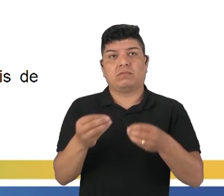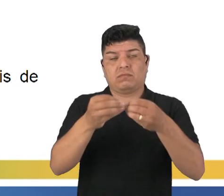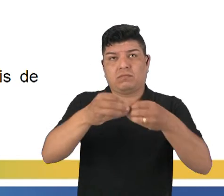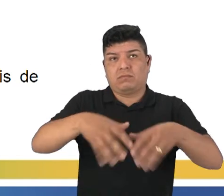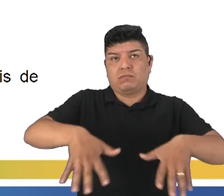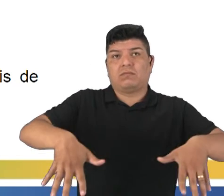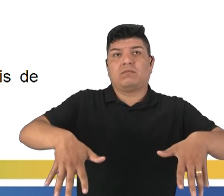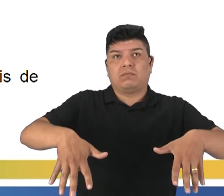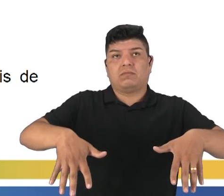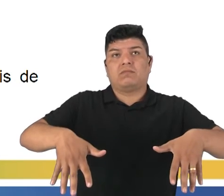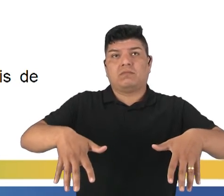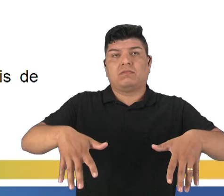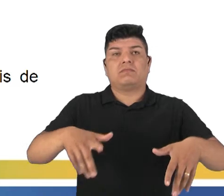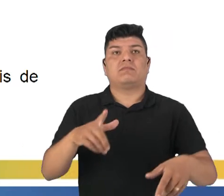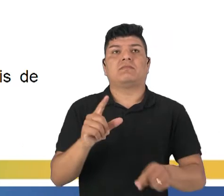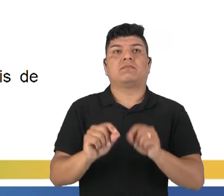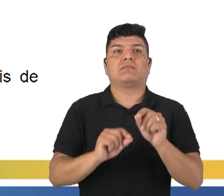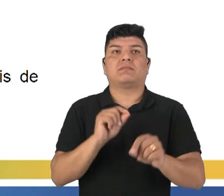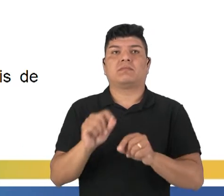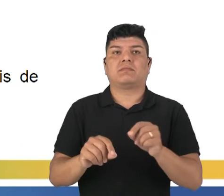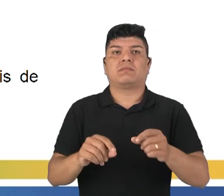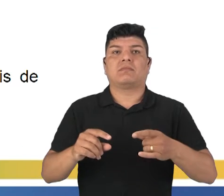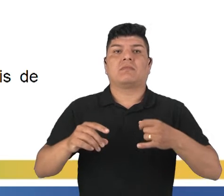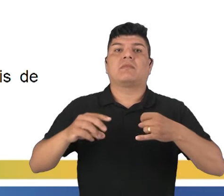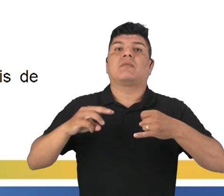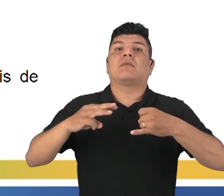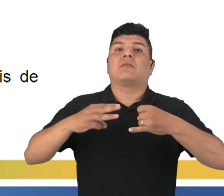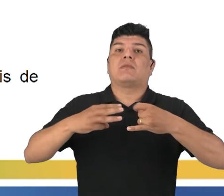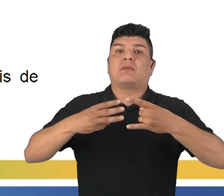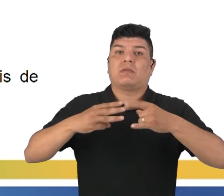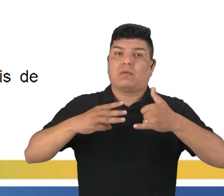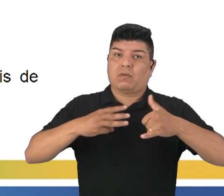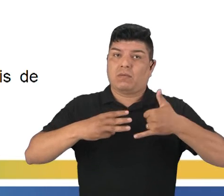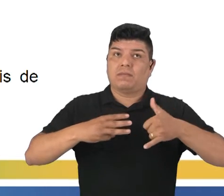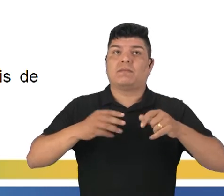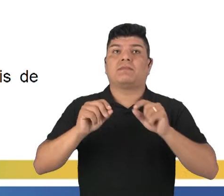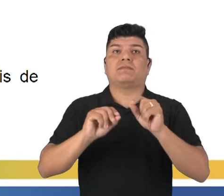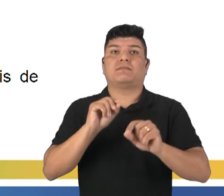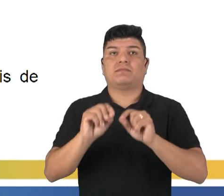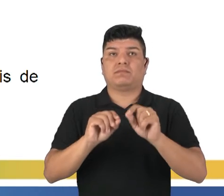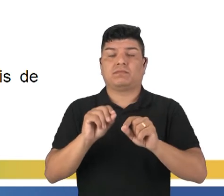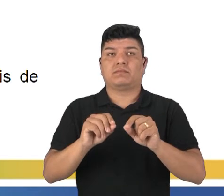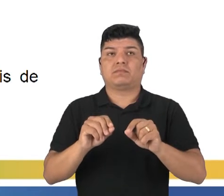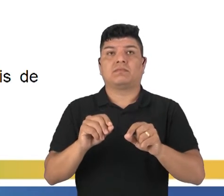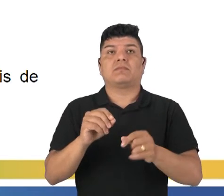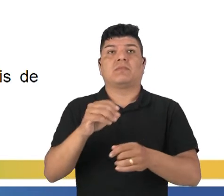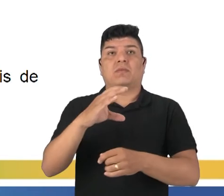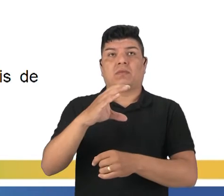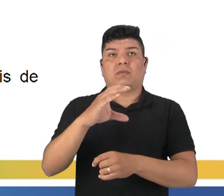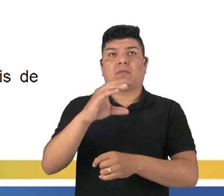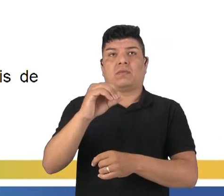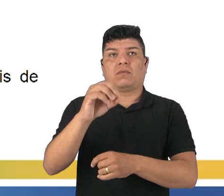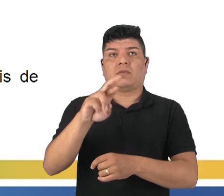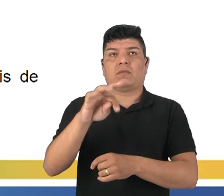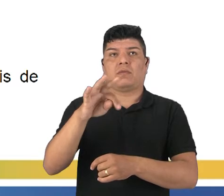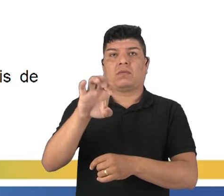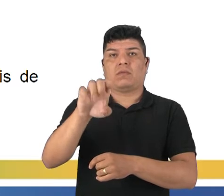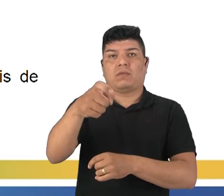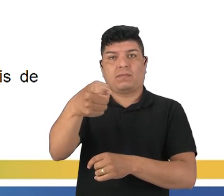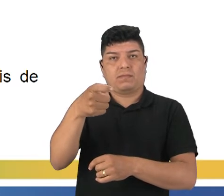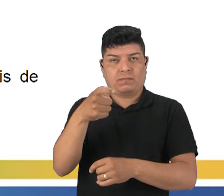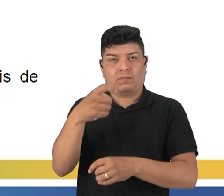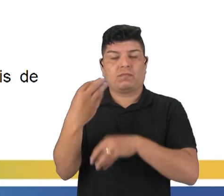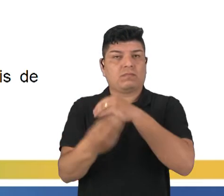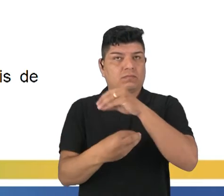glândulas. E a medula suprarrenal seria a parte de dentro. Então, o córtex seria o que envolveria a